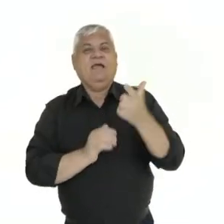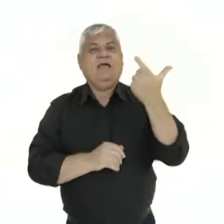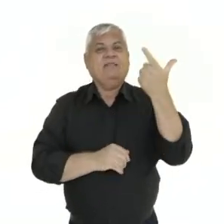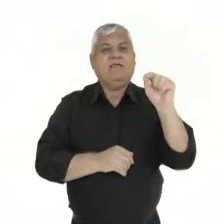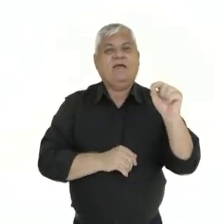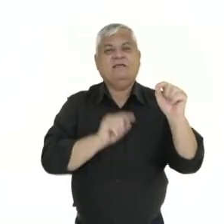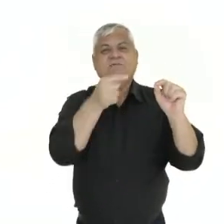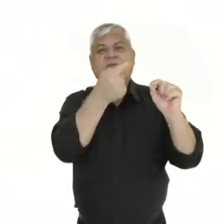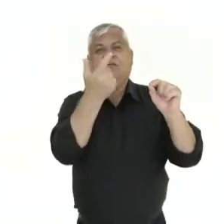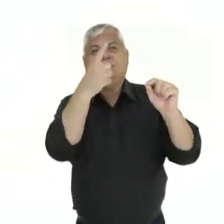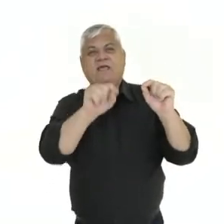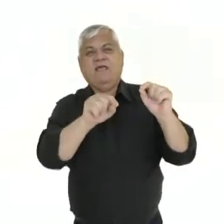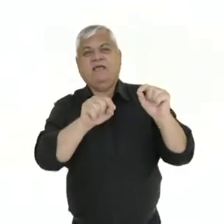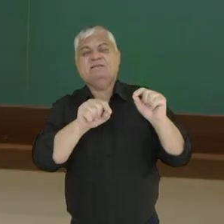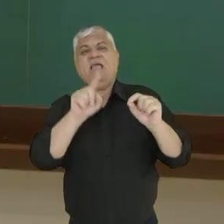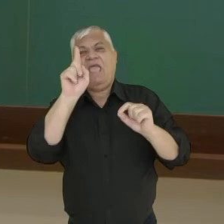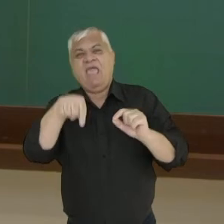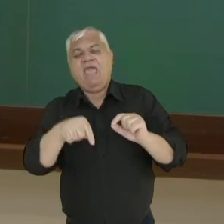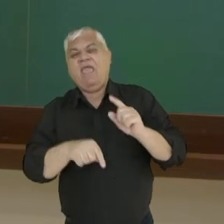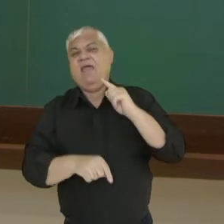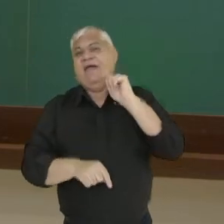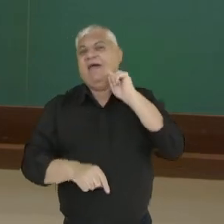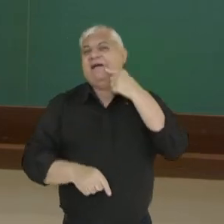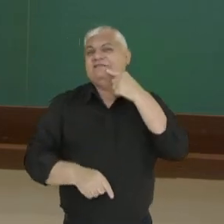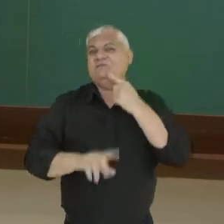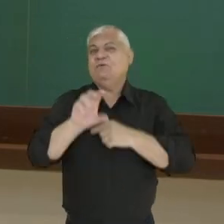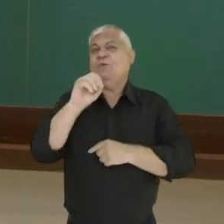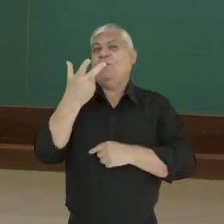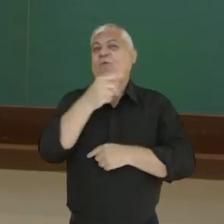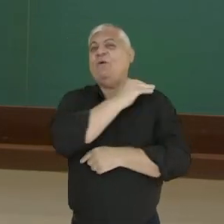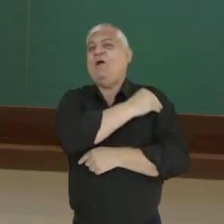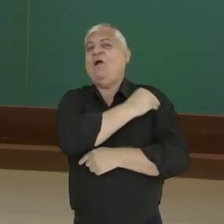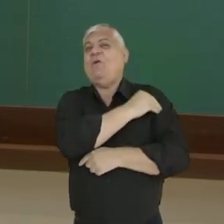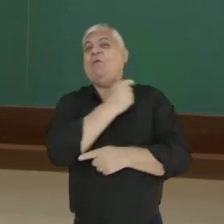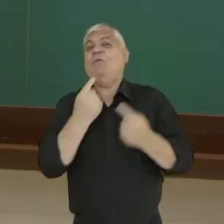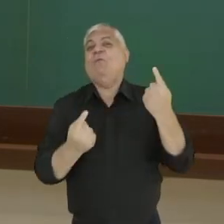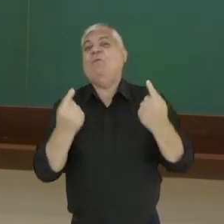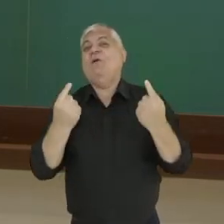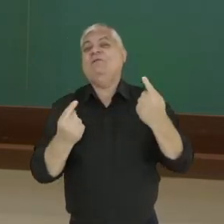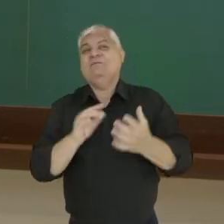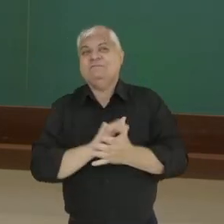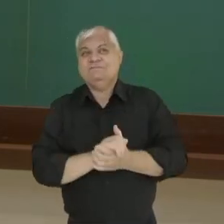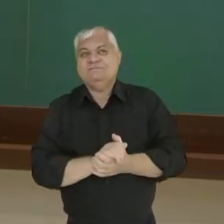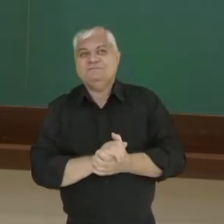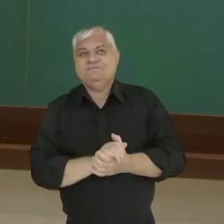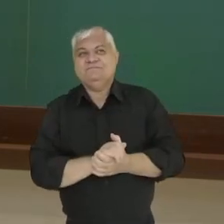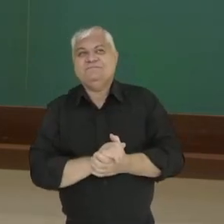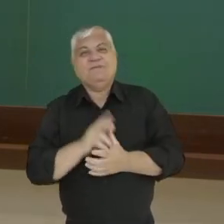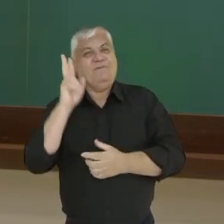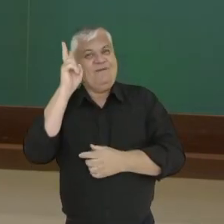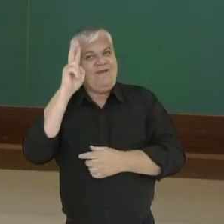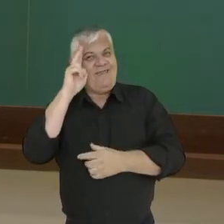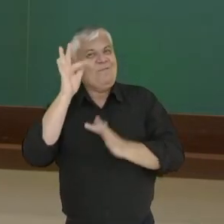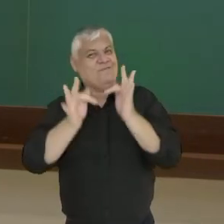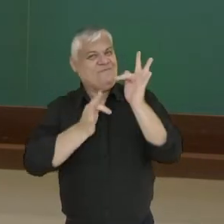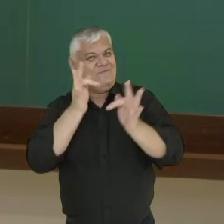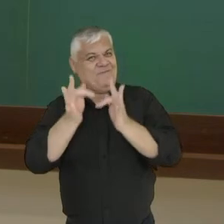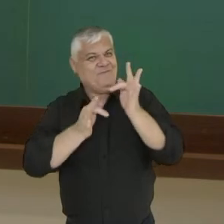por litro é ácida ou alcalina? Lembre-se que vamos usar essa fórmula. Então, vamos